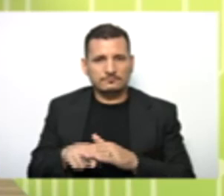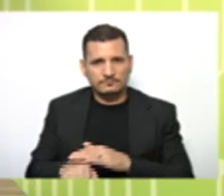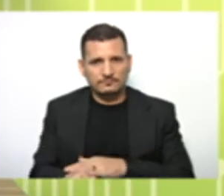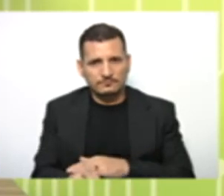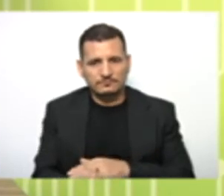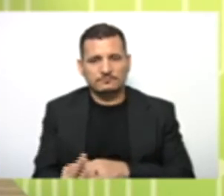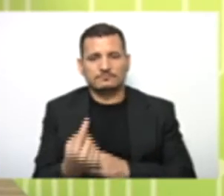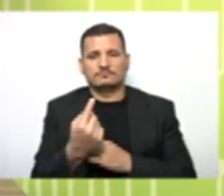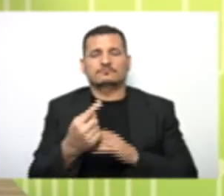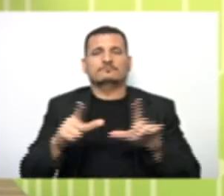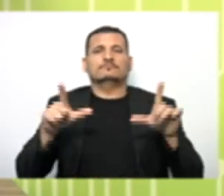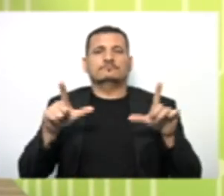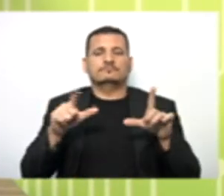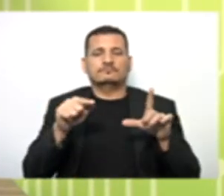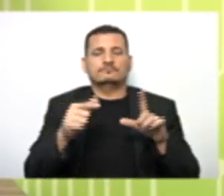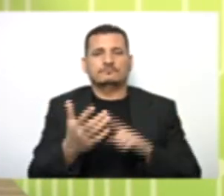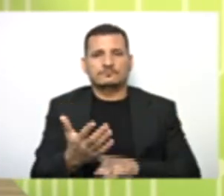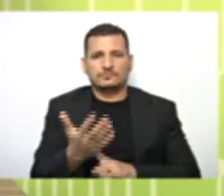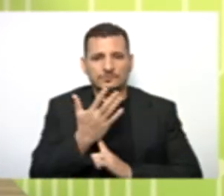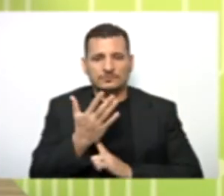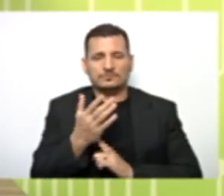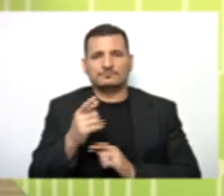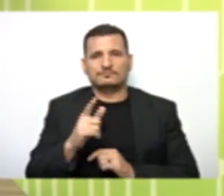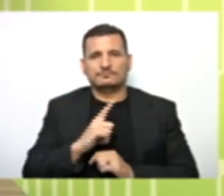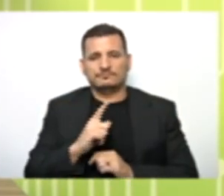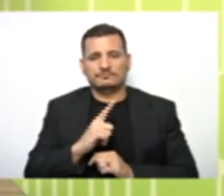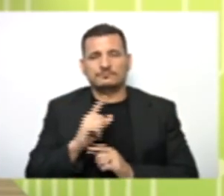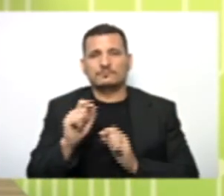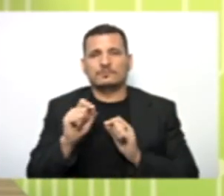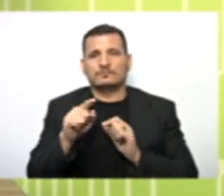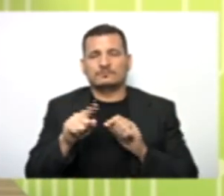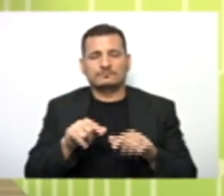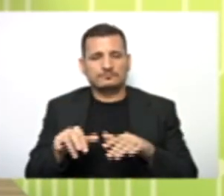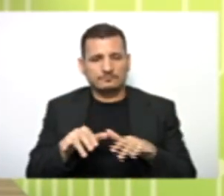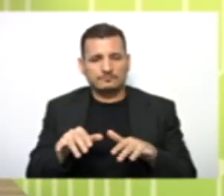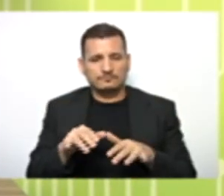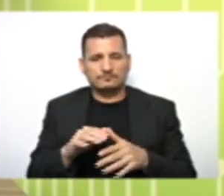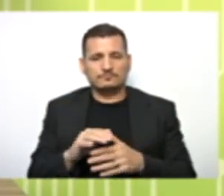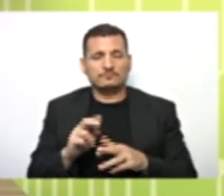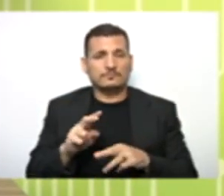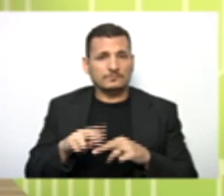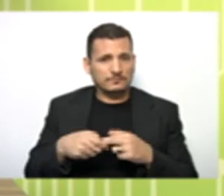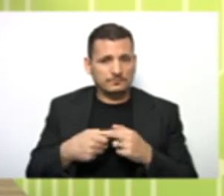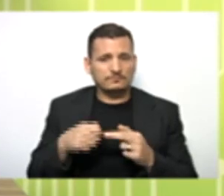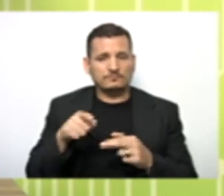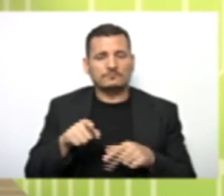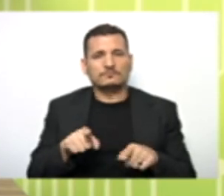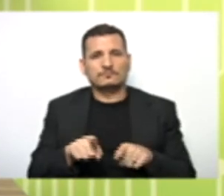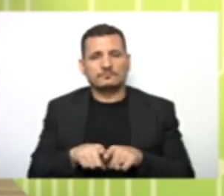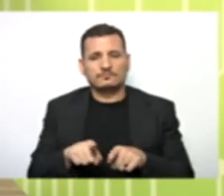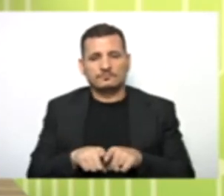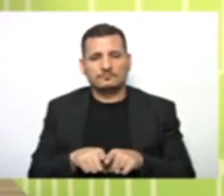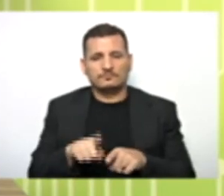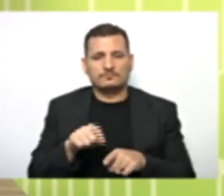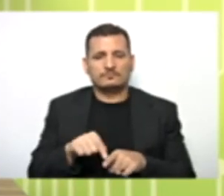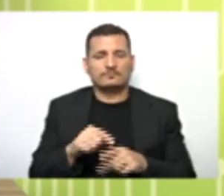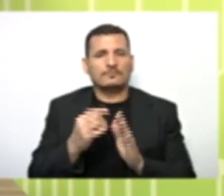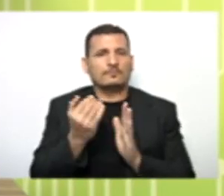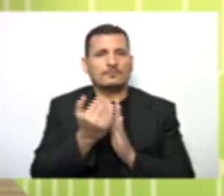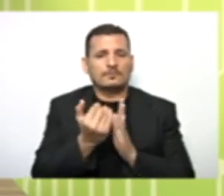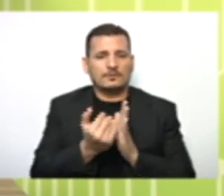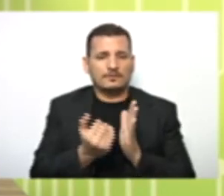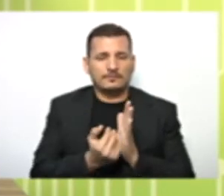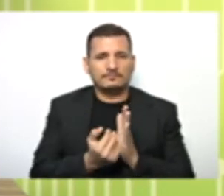saída porque ele está mostrando no vídeo o que você escreveu. Então, por esse motivo, ele também é classificado como um programa